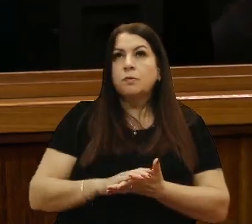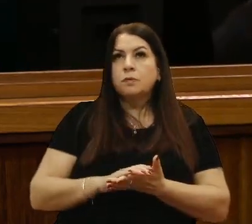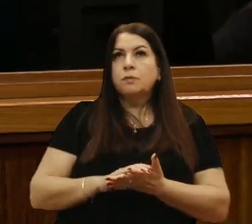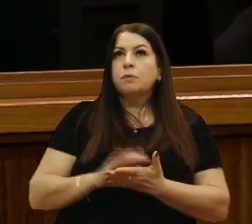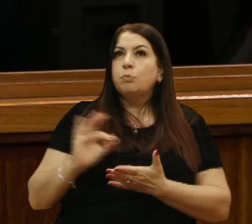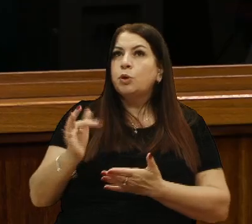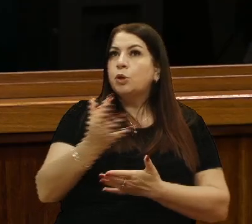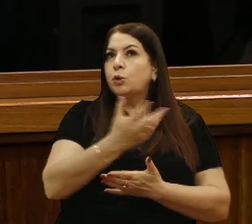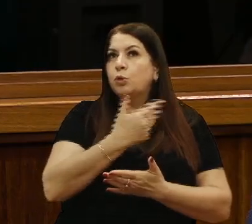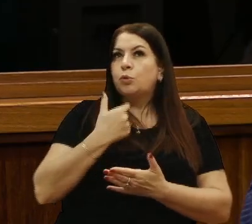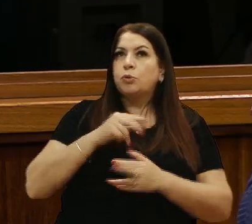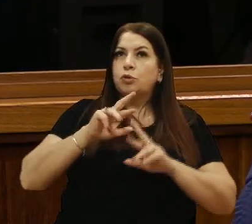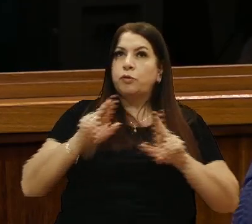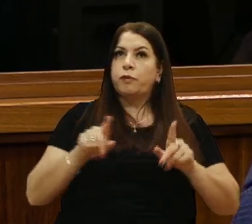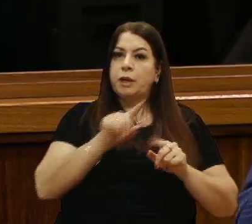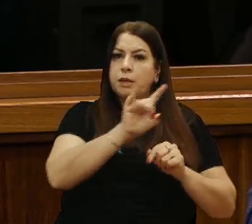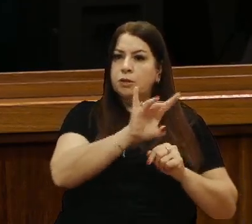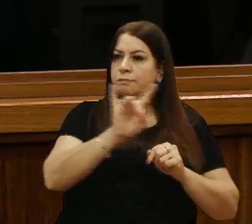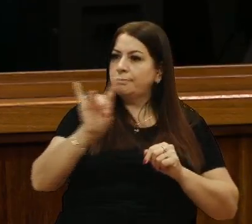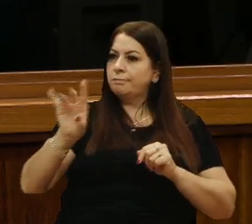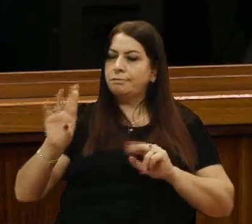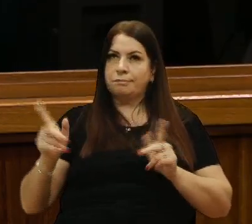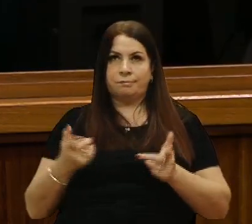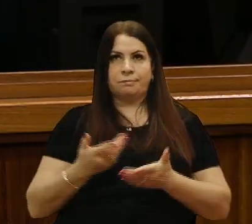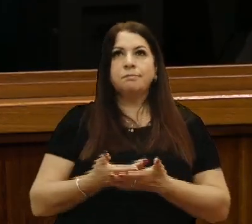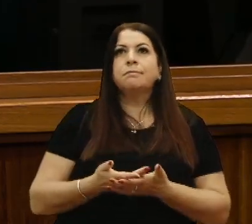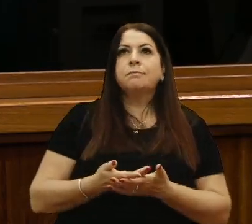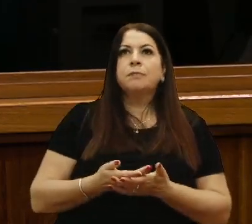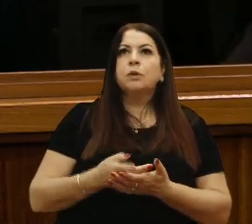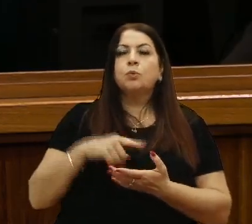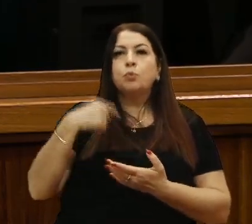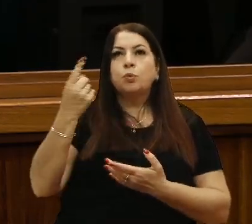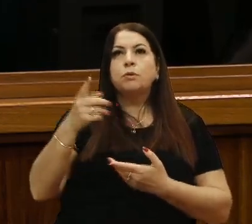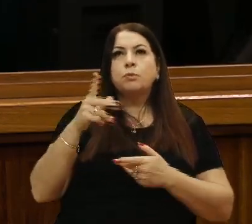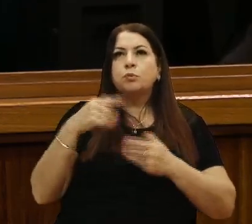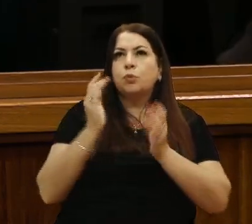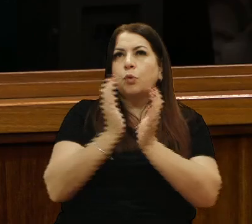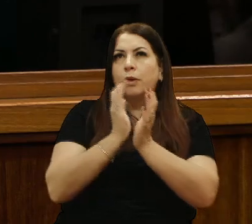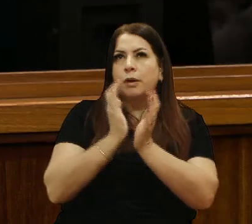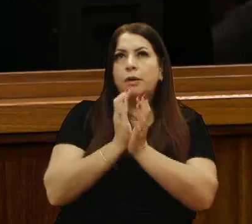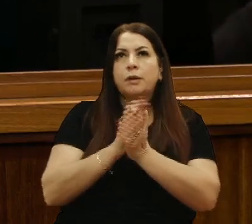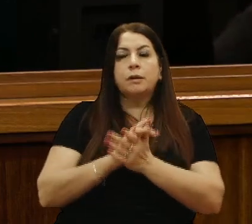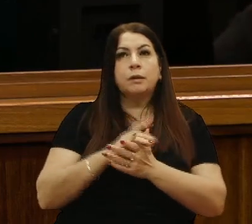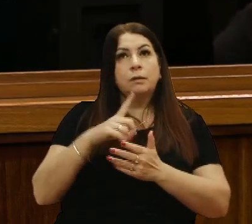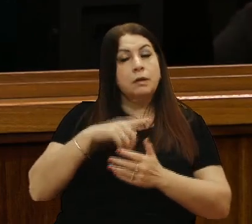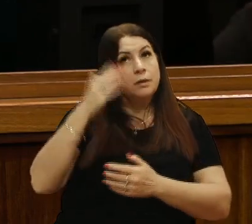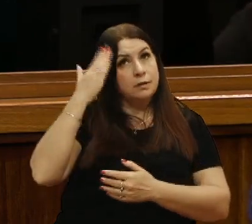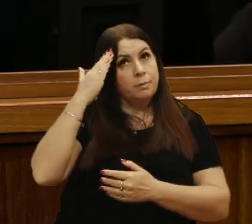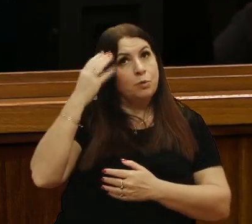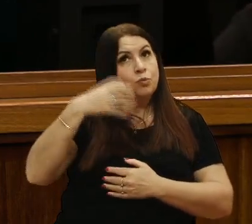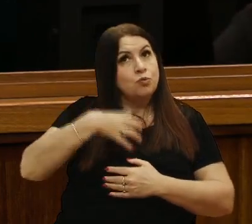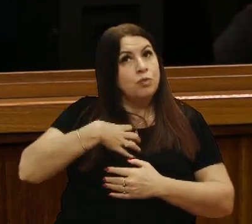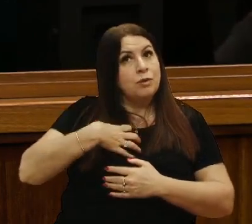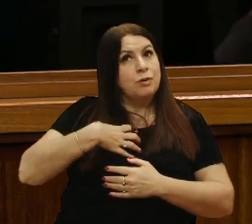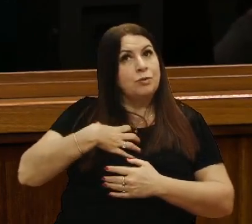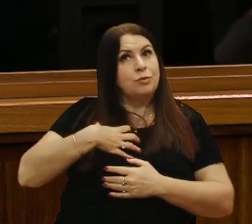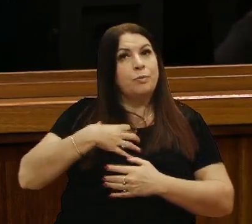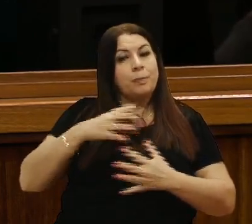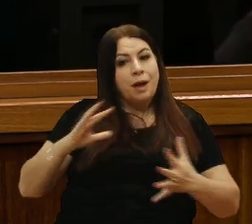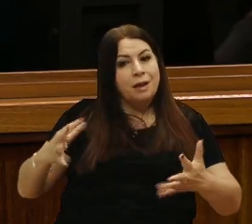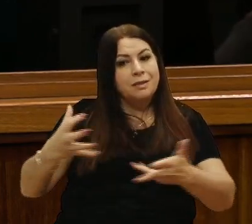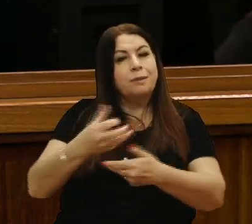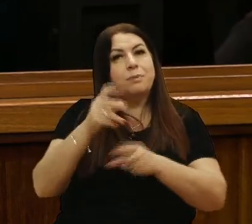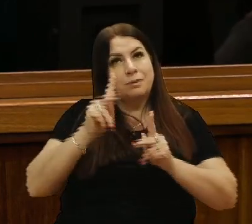porque todo mundo é diferente um do outro. Os outros colegas, os outros têm que saber a forma de agir para receber